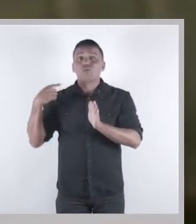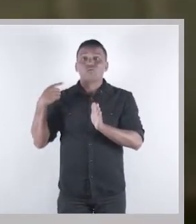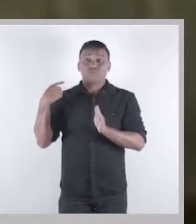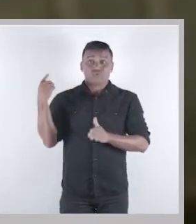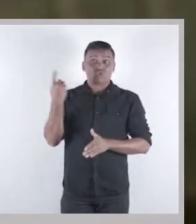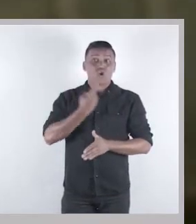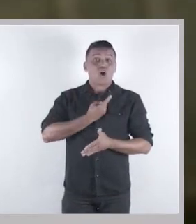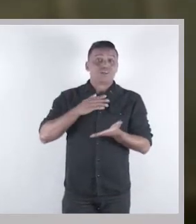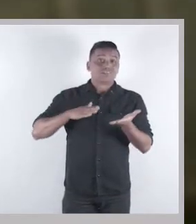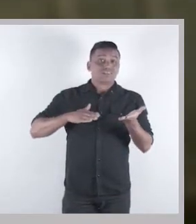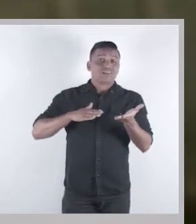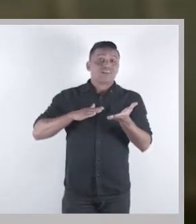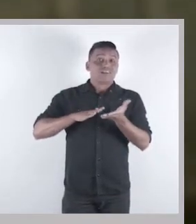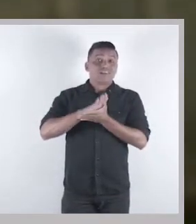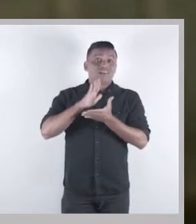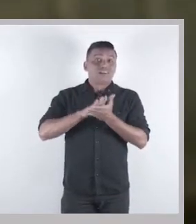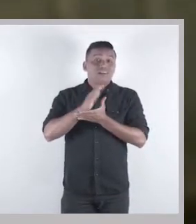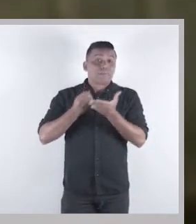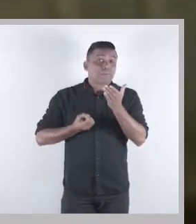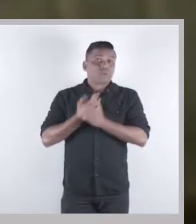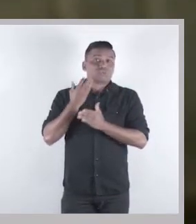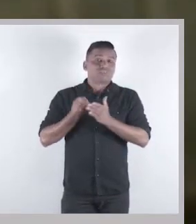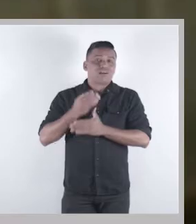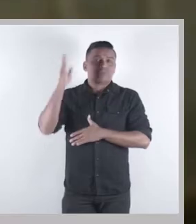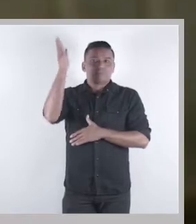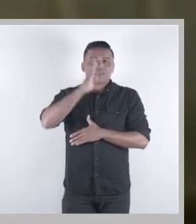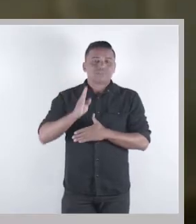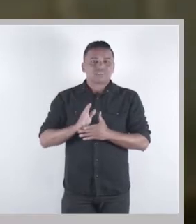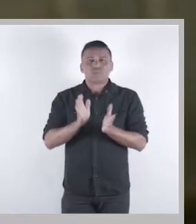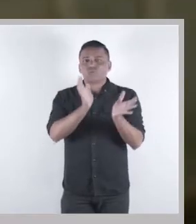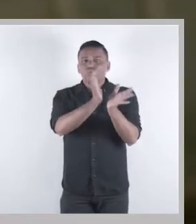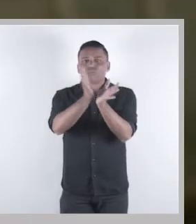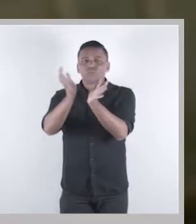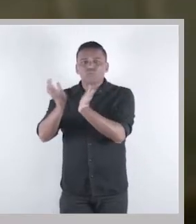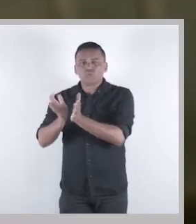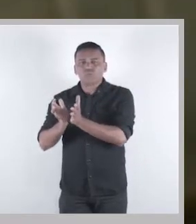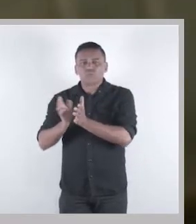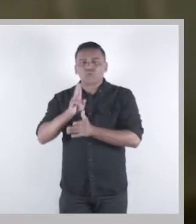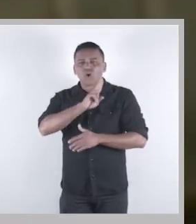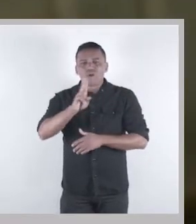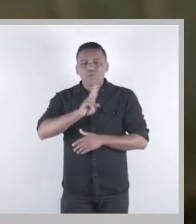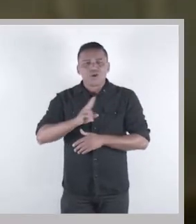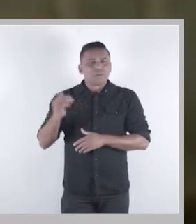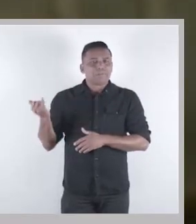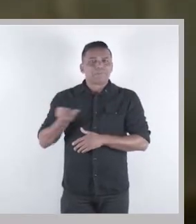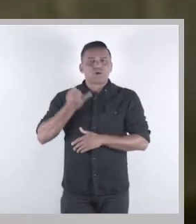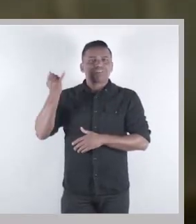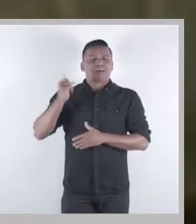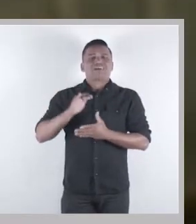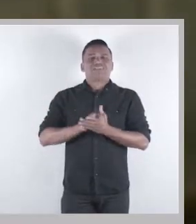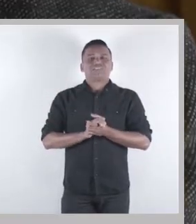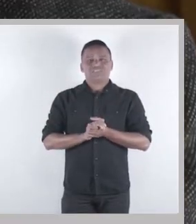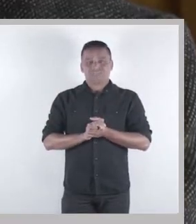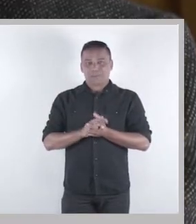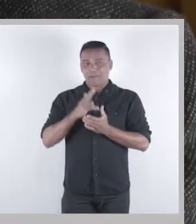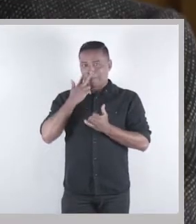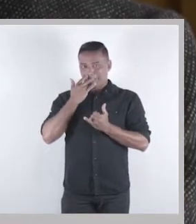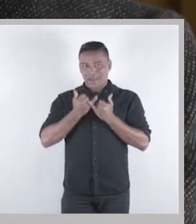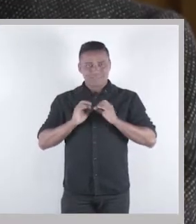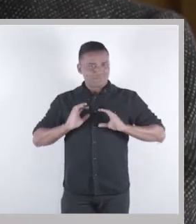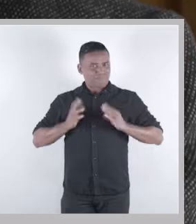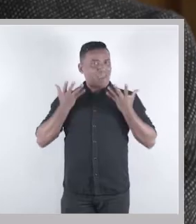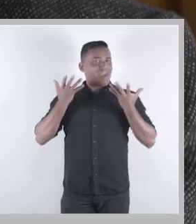com nomes tão importantes da nossa poesia deve ter sido uma festa participar desse grupo né foi foi